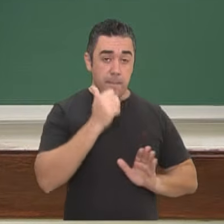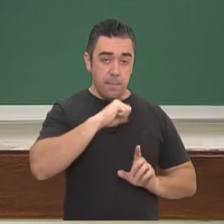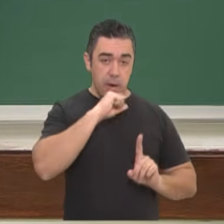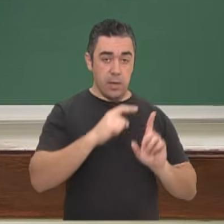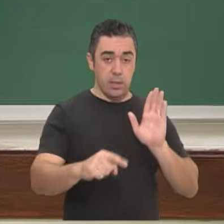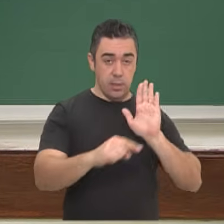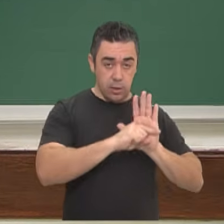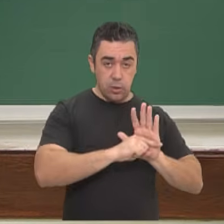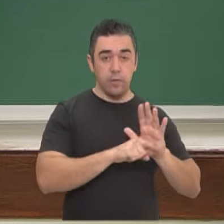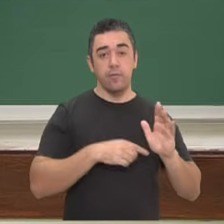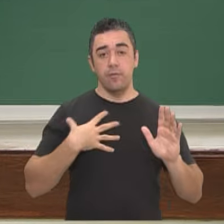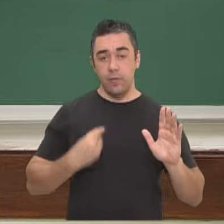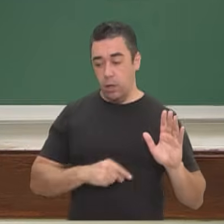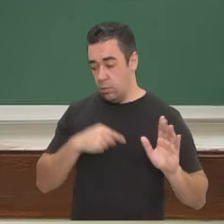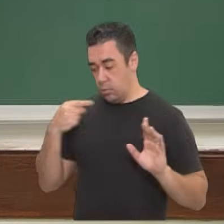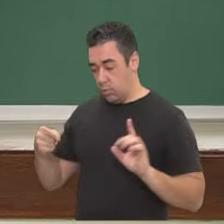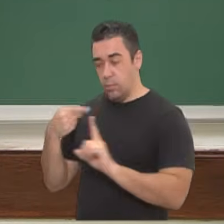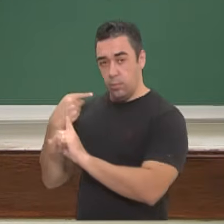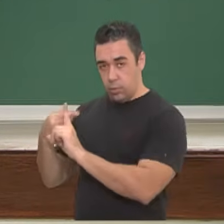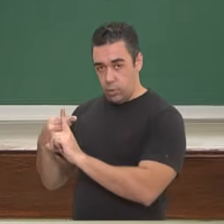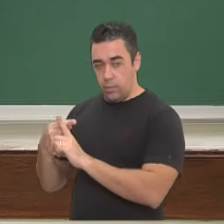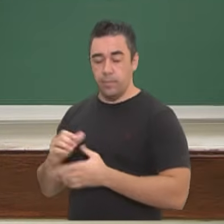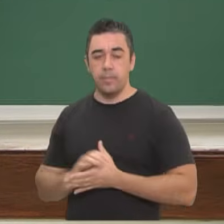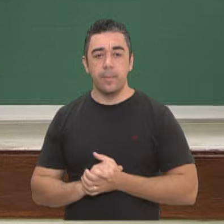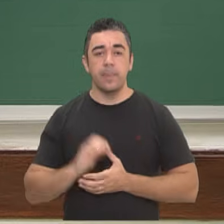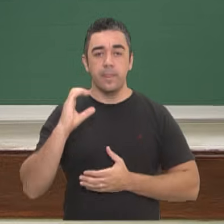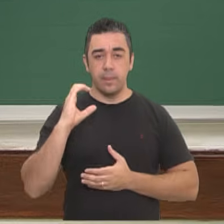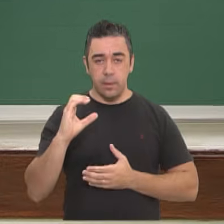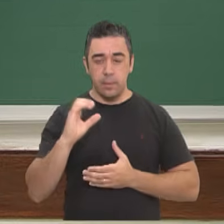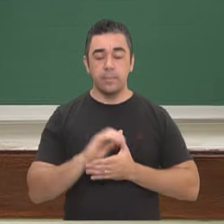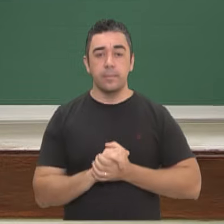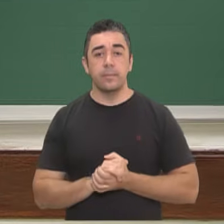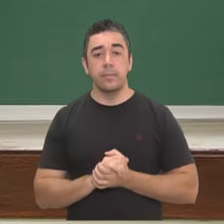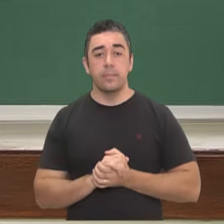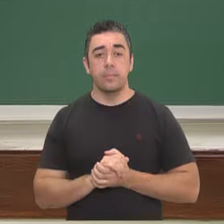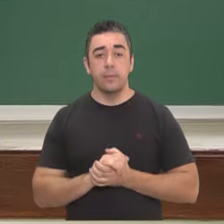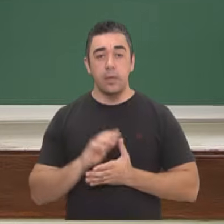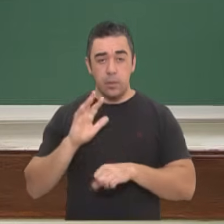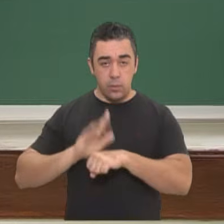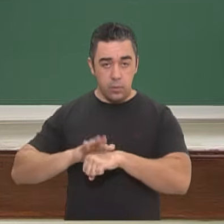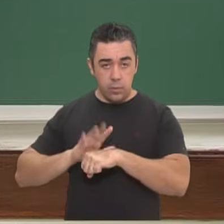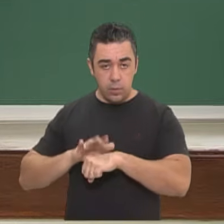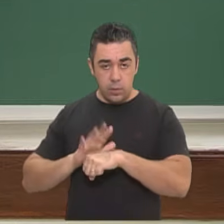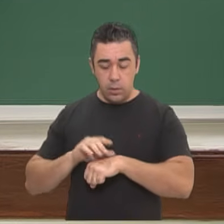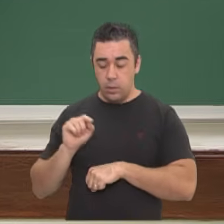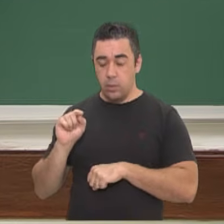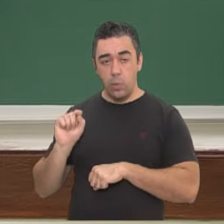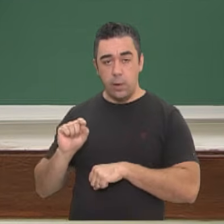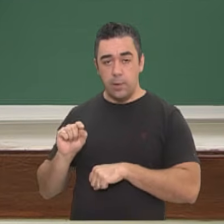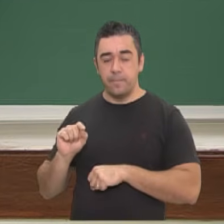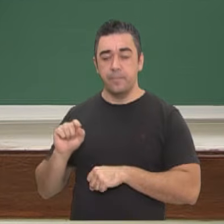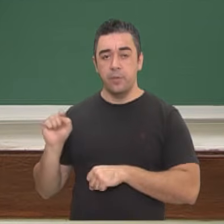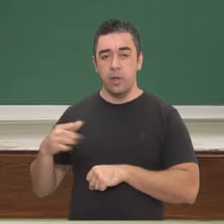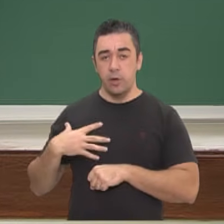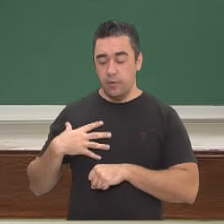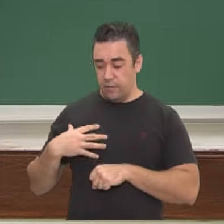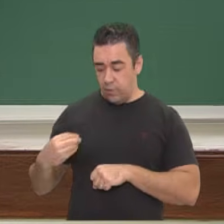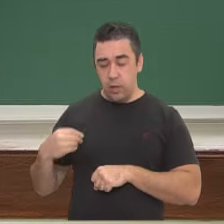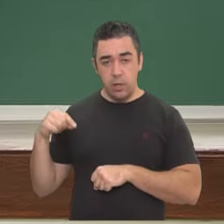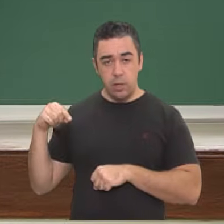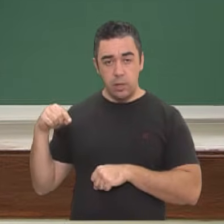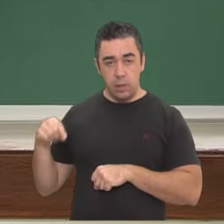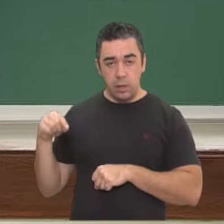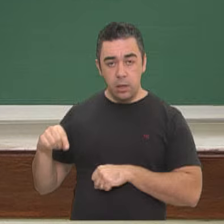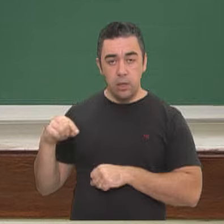com fetos RH positivo? C. Nessa doença, os leucócitos do recém-nascido são destruídos levando à